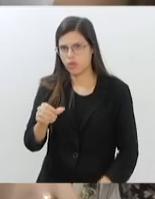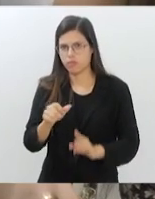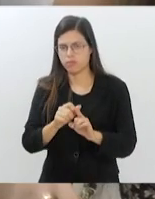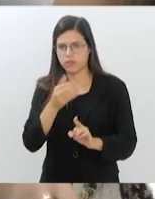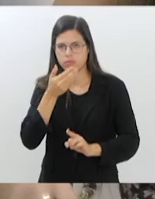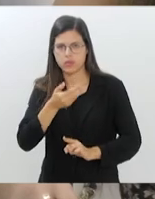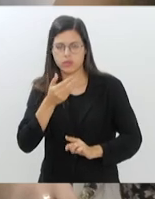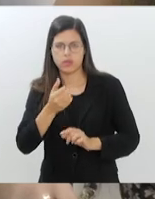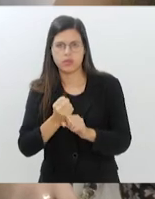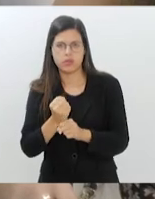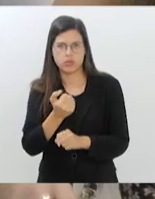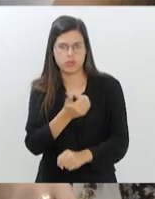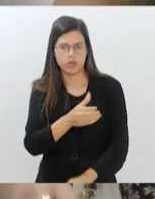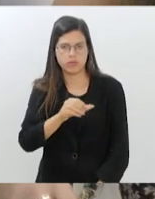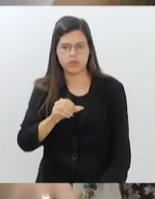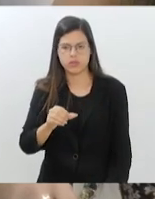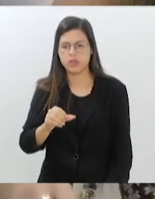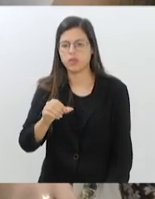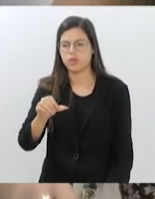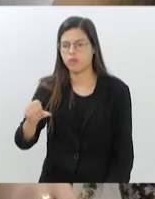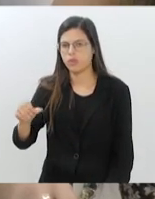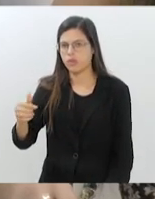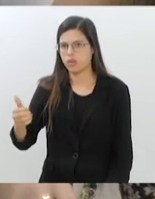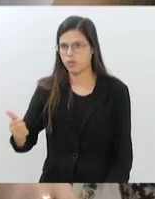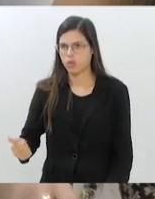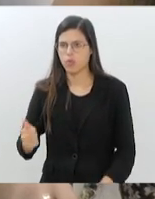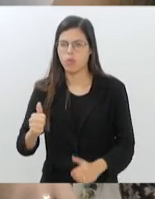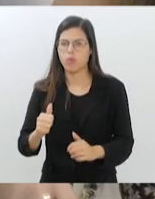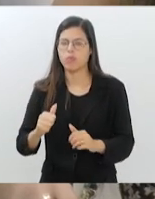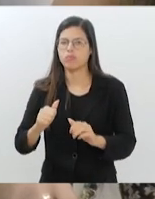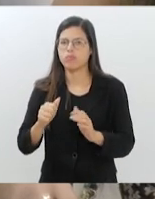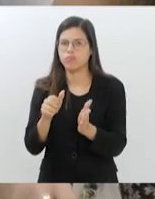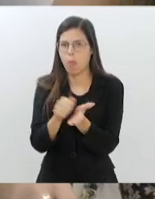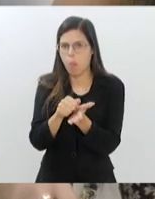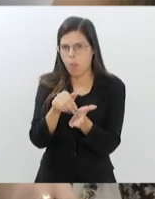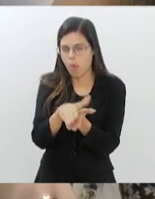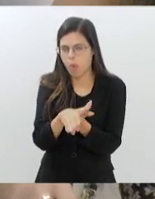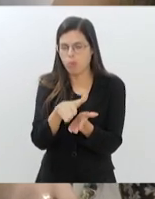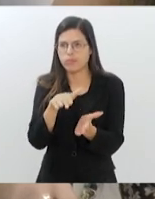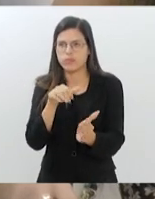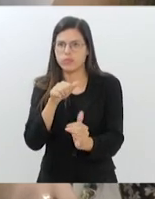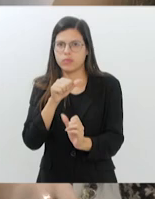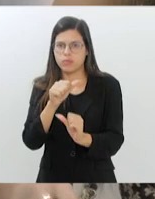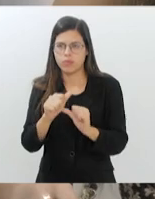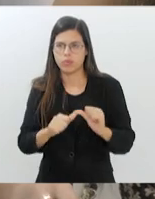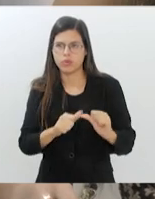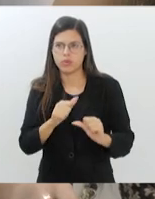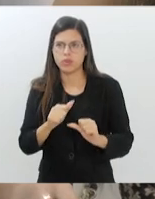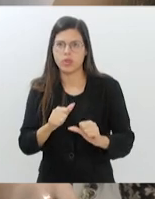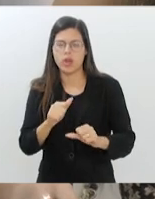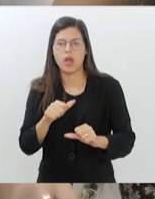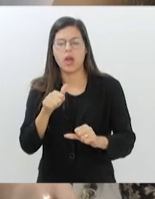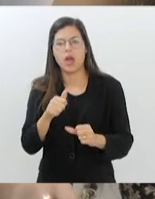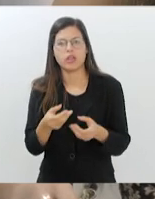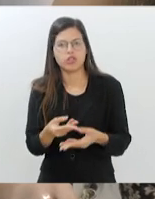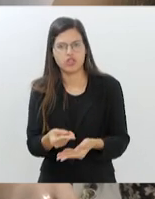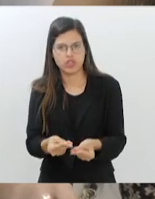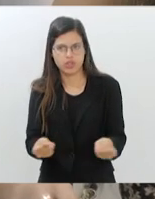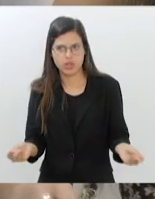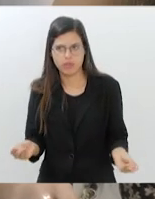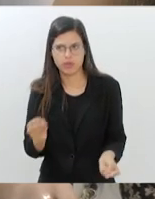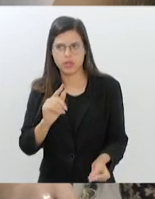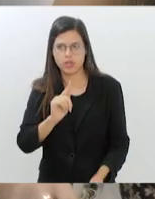de 1991 para reajustar a multa e penalizar com suspensão das atividades à distribuidoras de